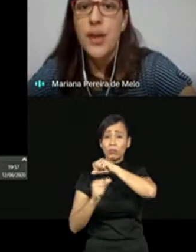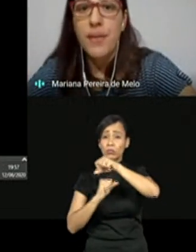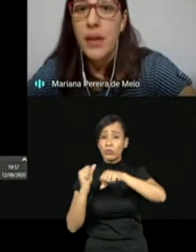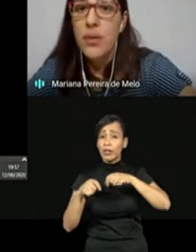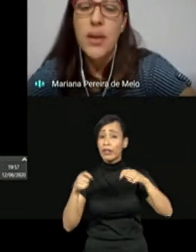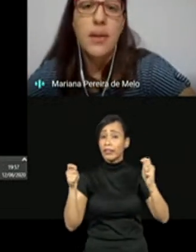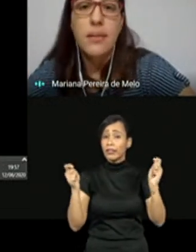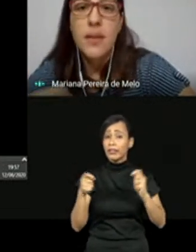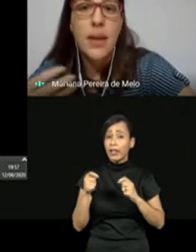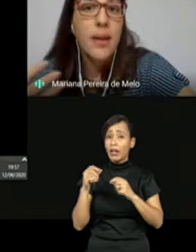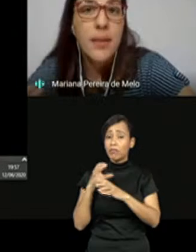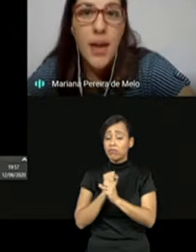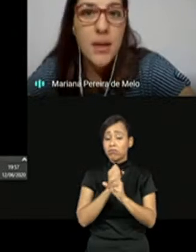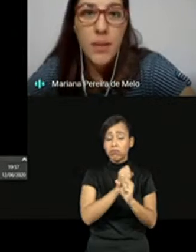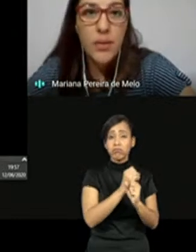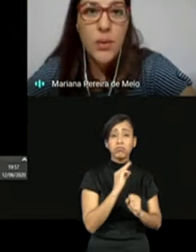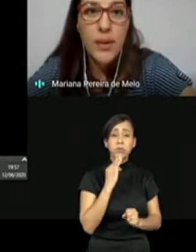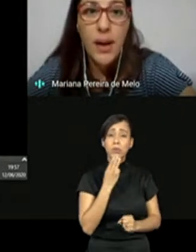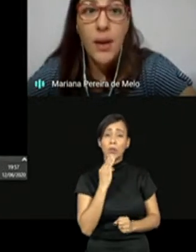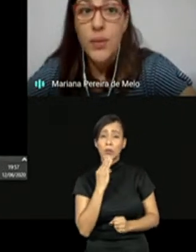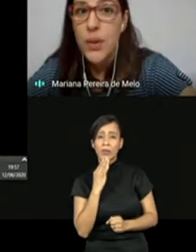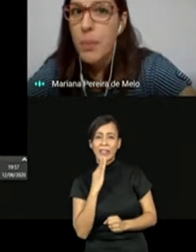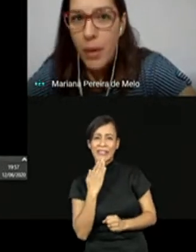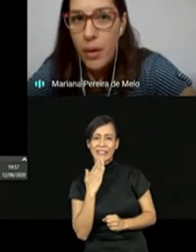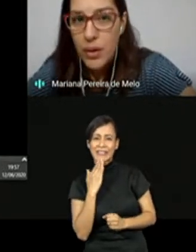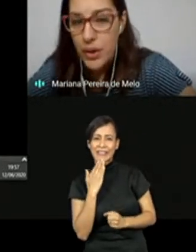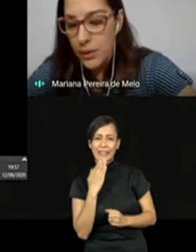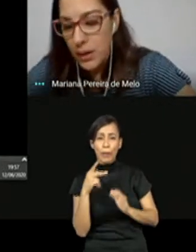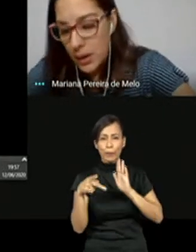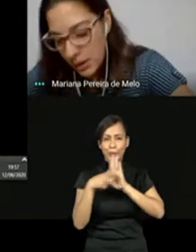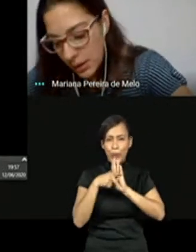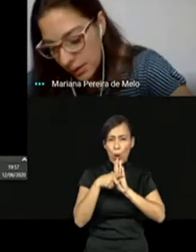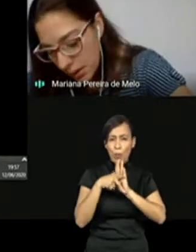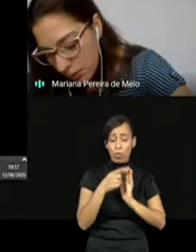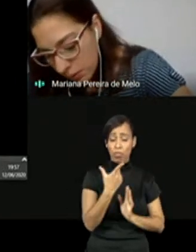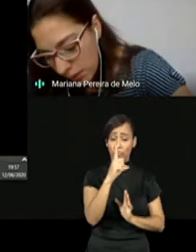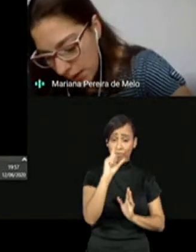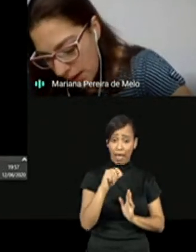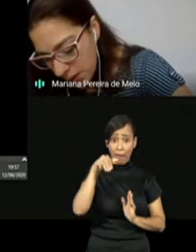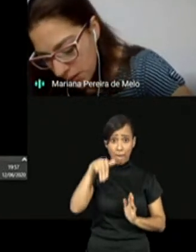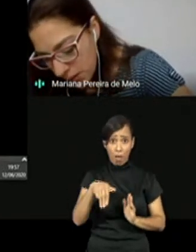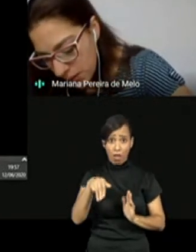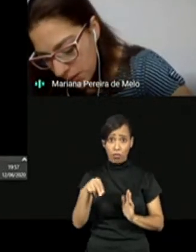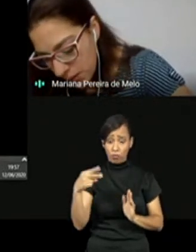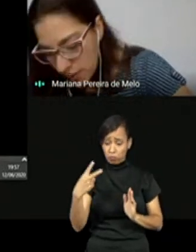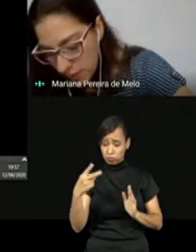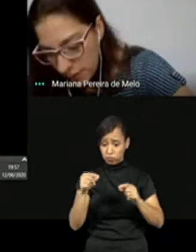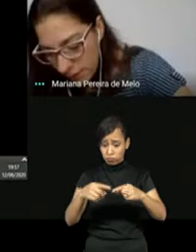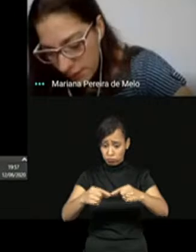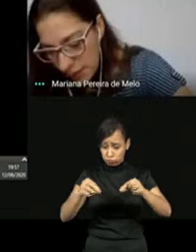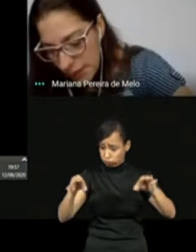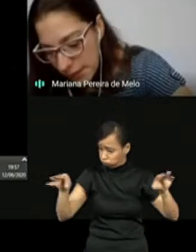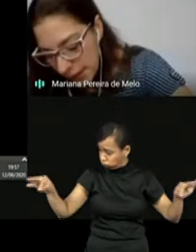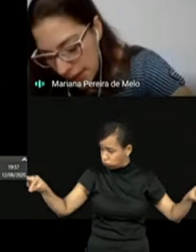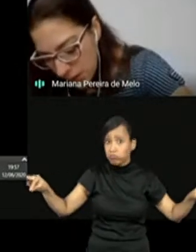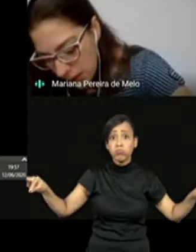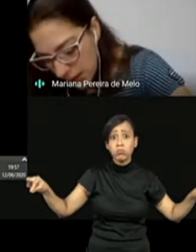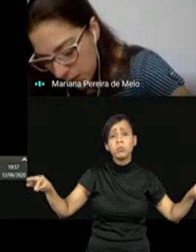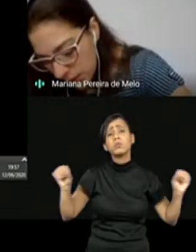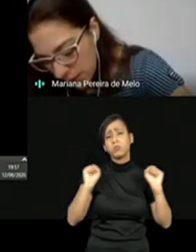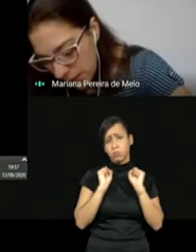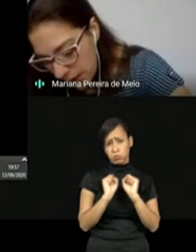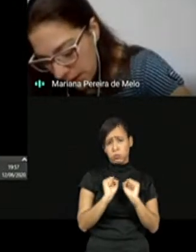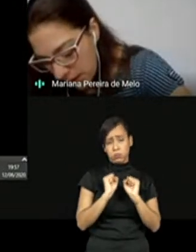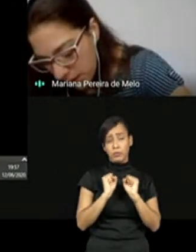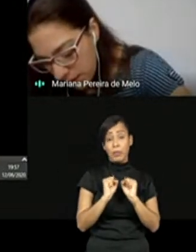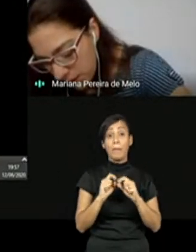de defeitos em, sei lá, 10 metros quadrados? Pode. Então, no caso, a nossa... nesse caso aqui,